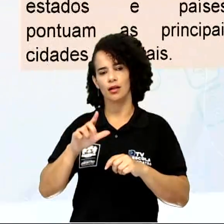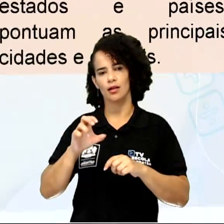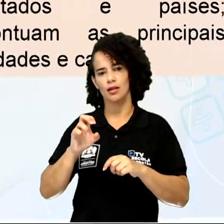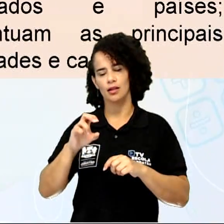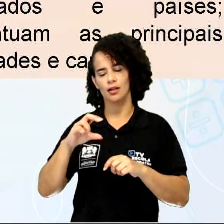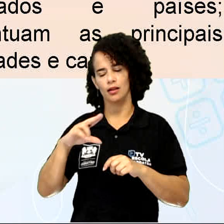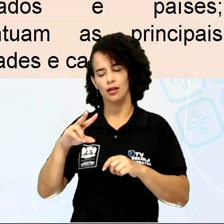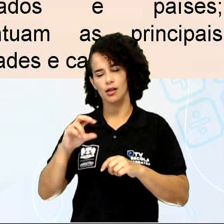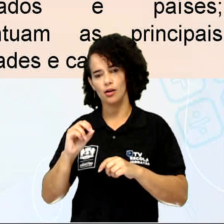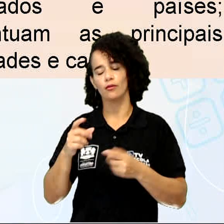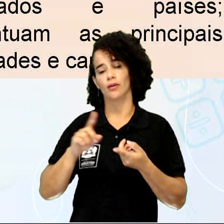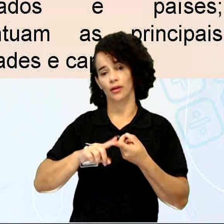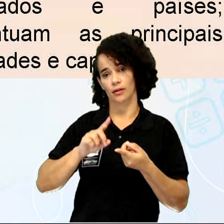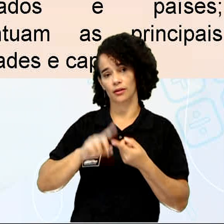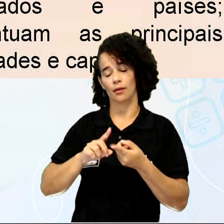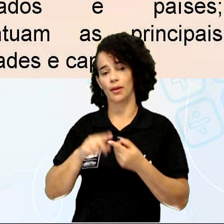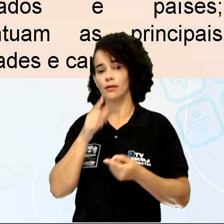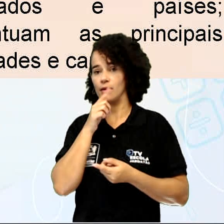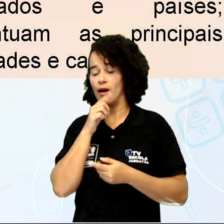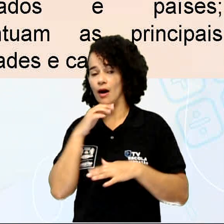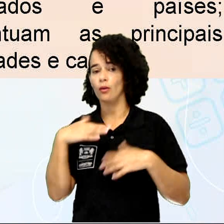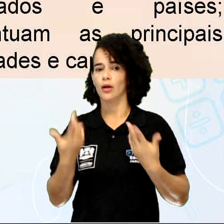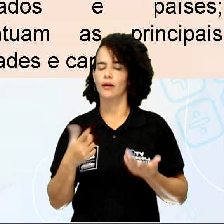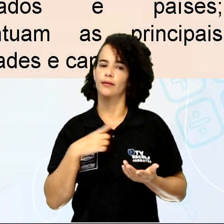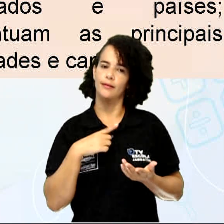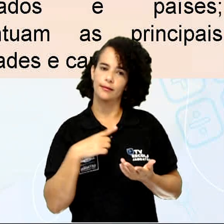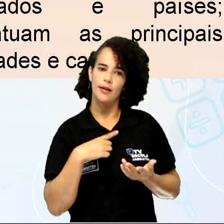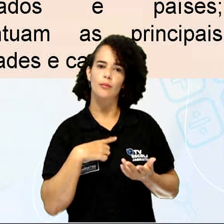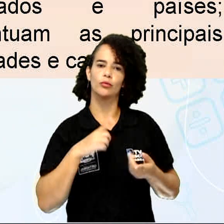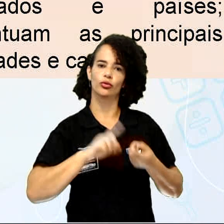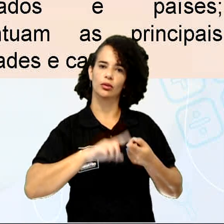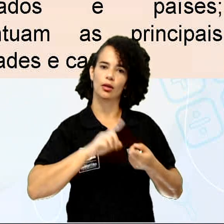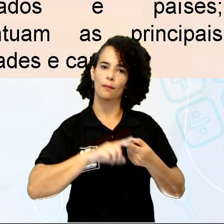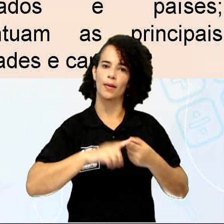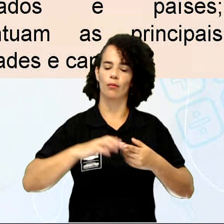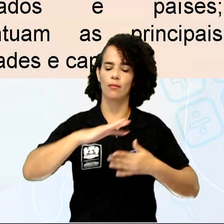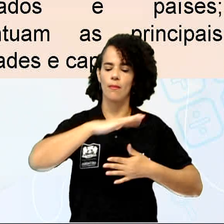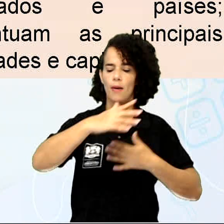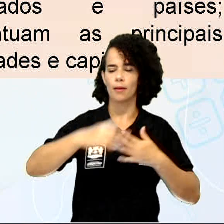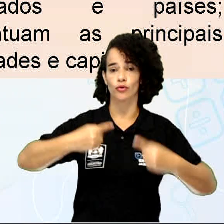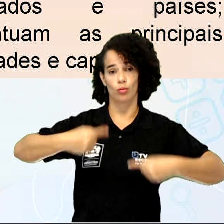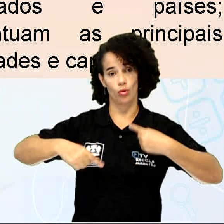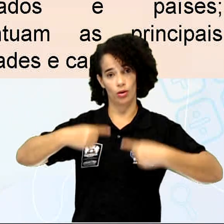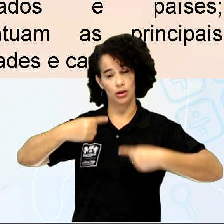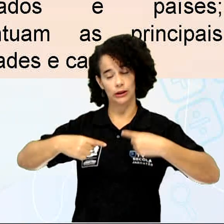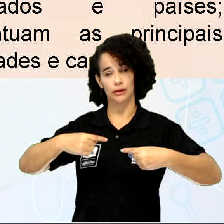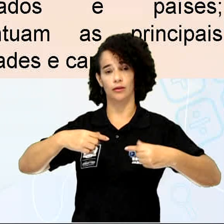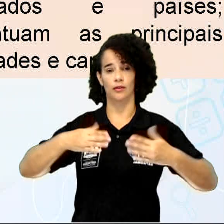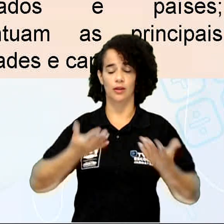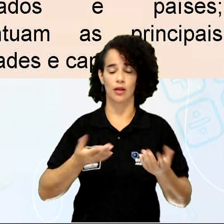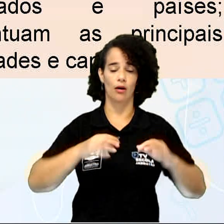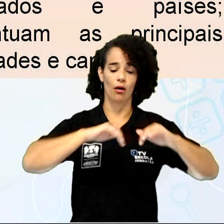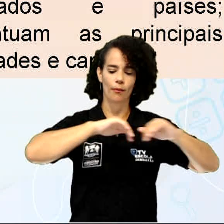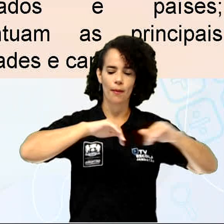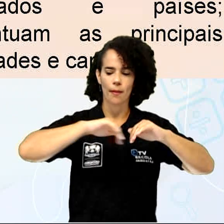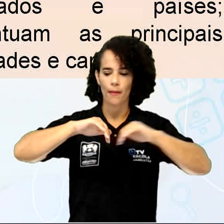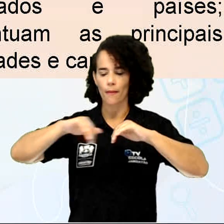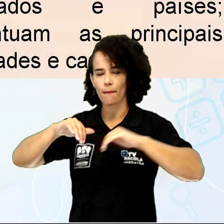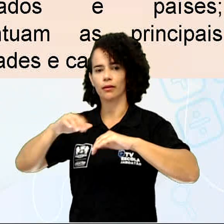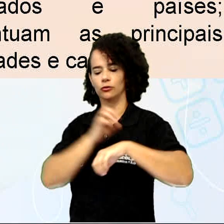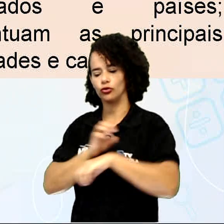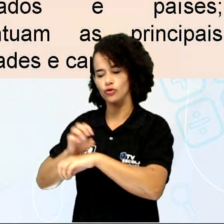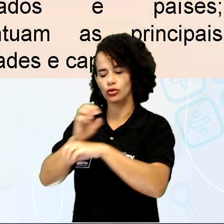os mapas políticos, que representam as divisões de estados, de municípios,